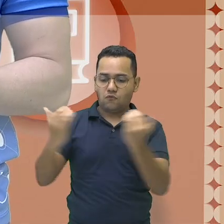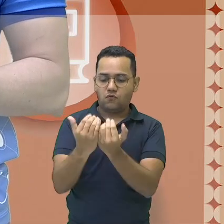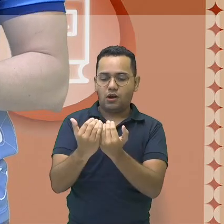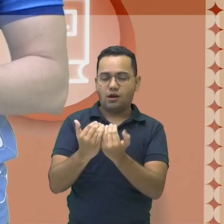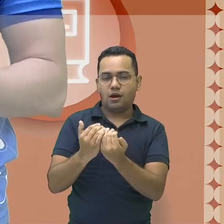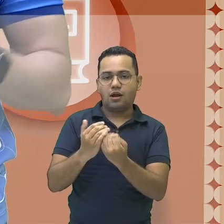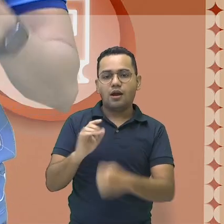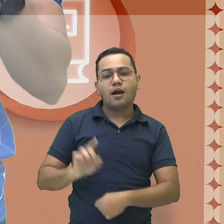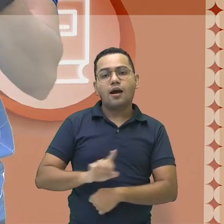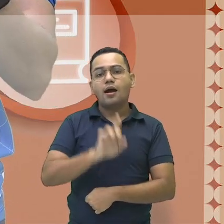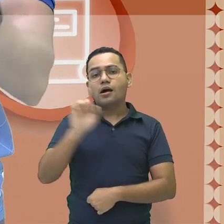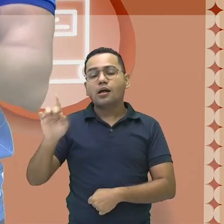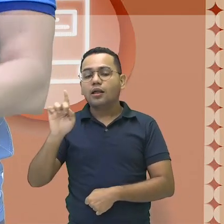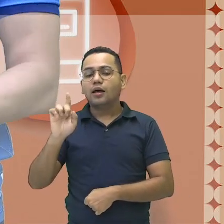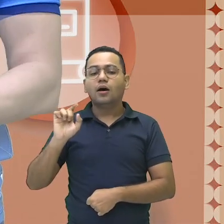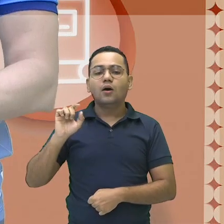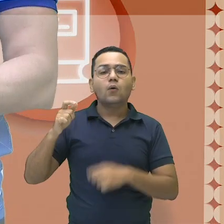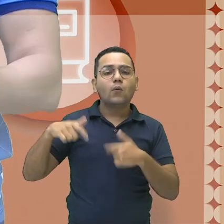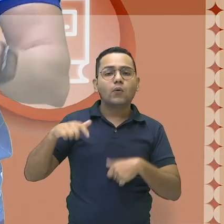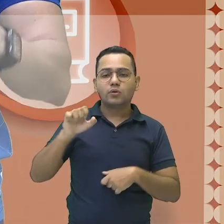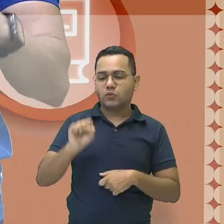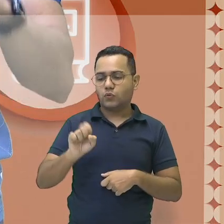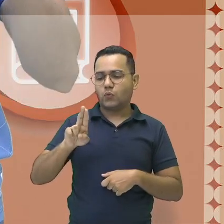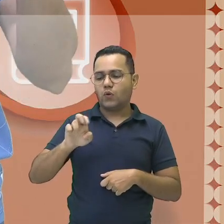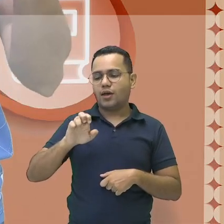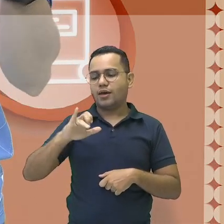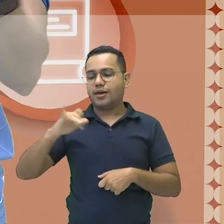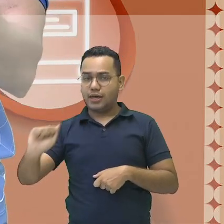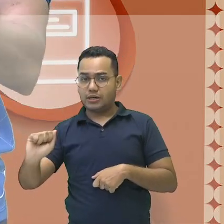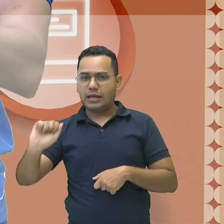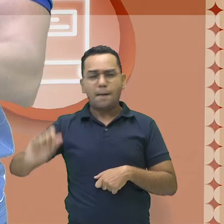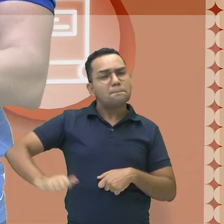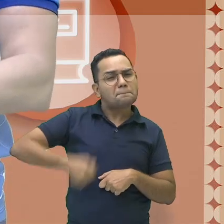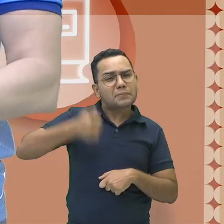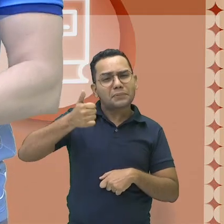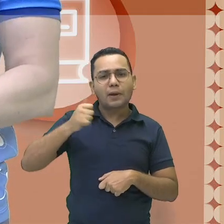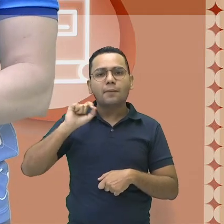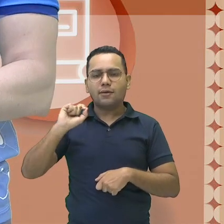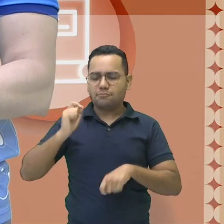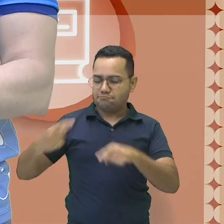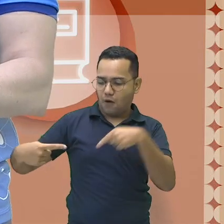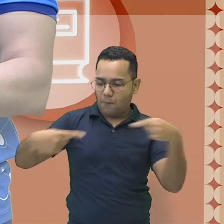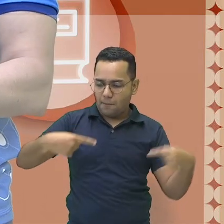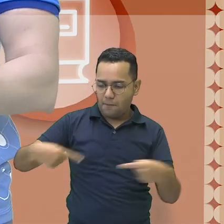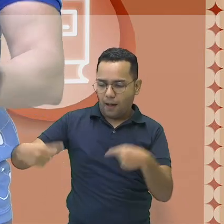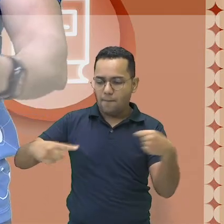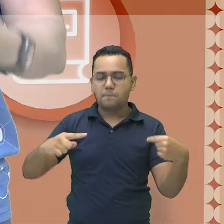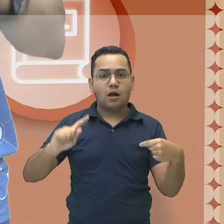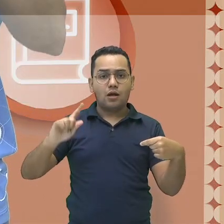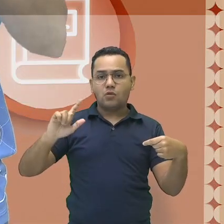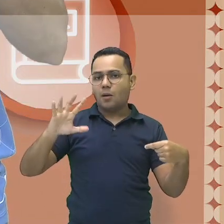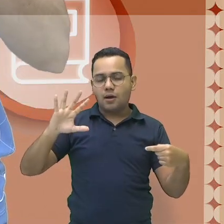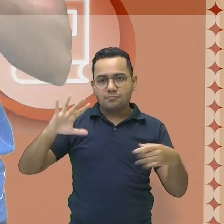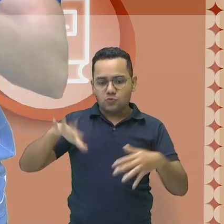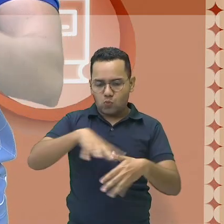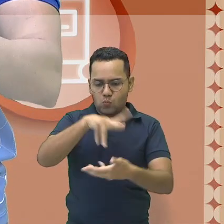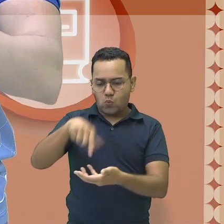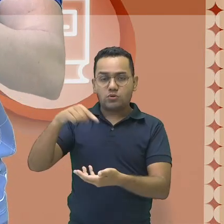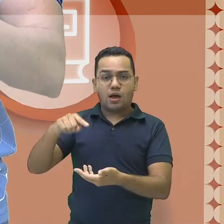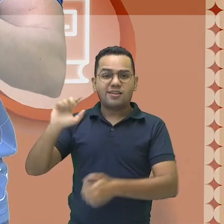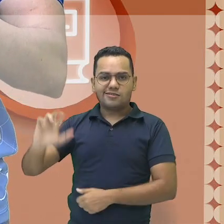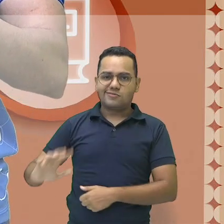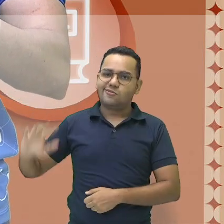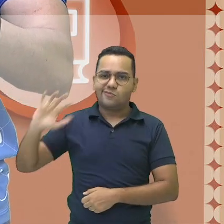de Estocolmo, que aconteceu lá na Suécia, foi a primeira conferência mundial para debater as questões ambientais, e ela trouxe